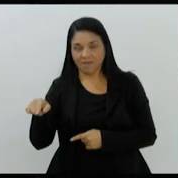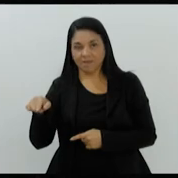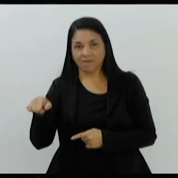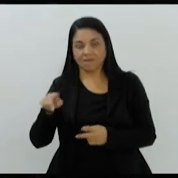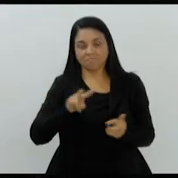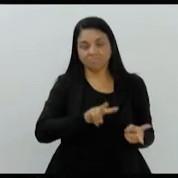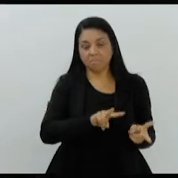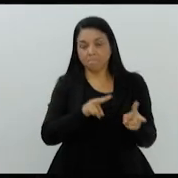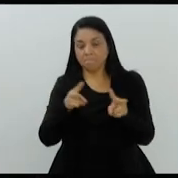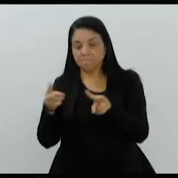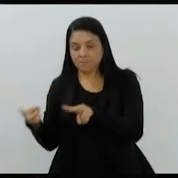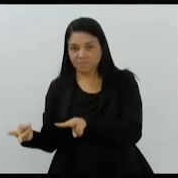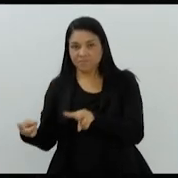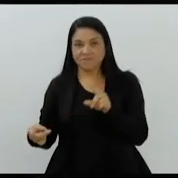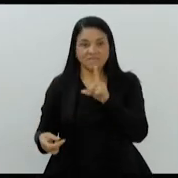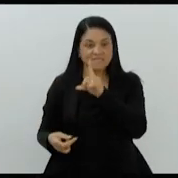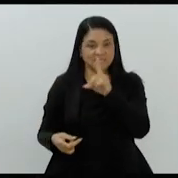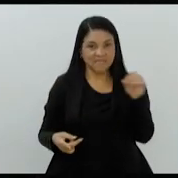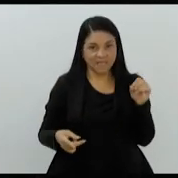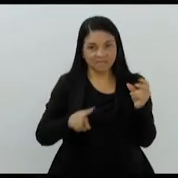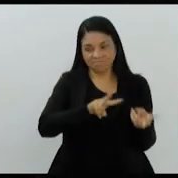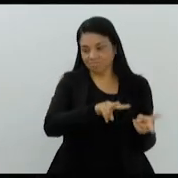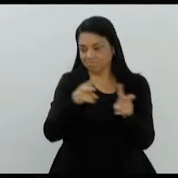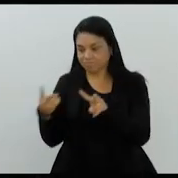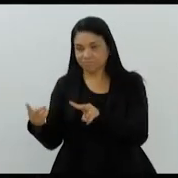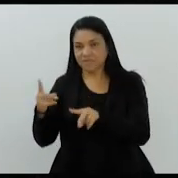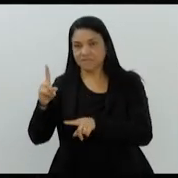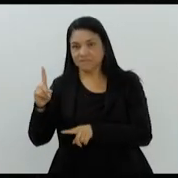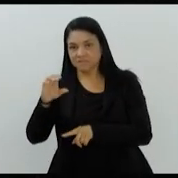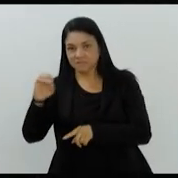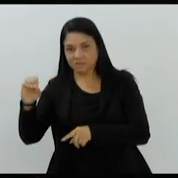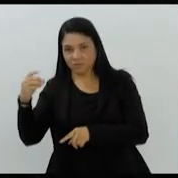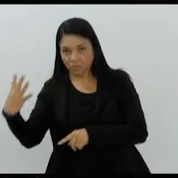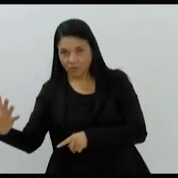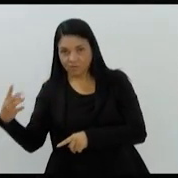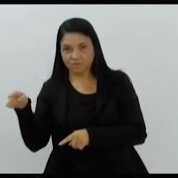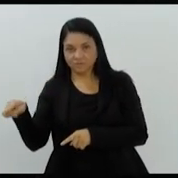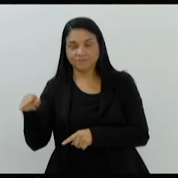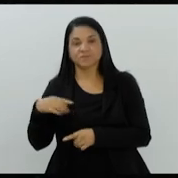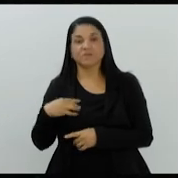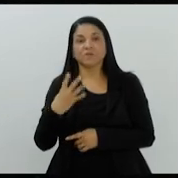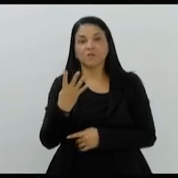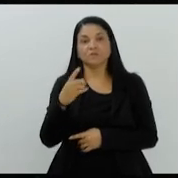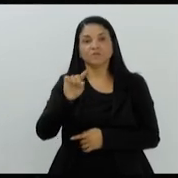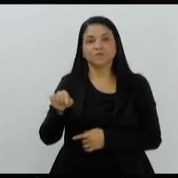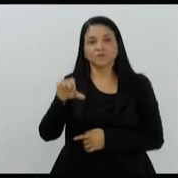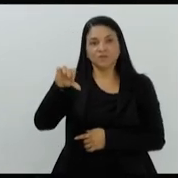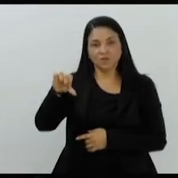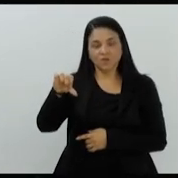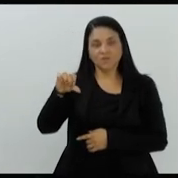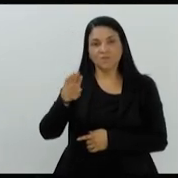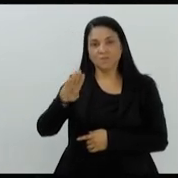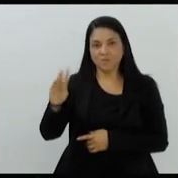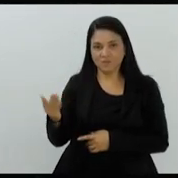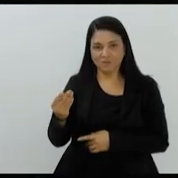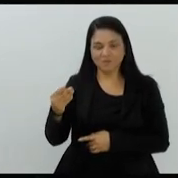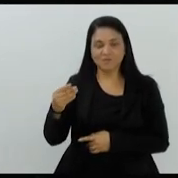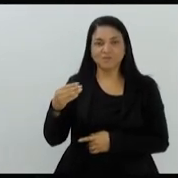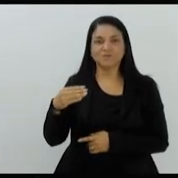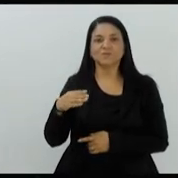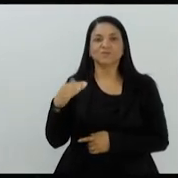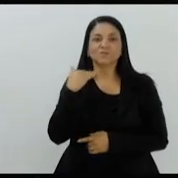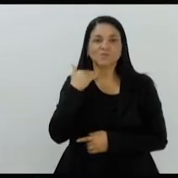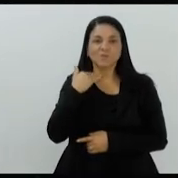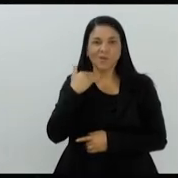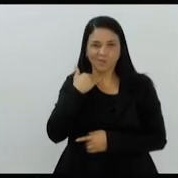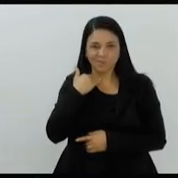fonte 104 e botar esses 4,9 bilhões nos cofres do Tesouro. É triste,